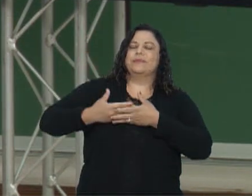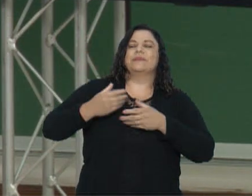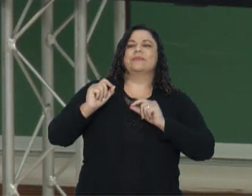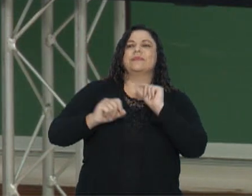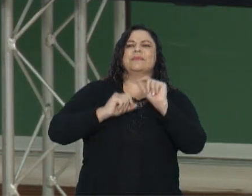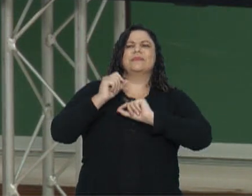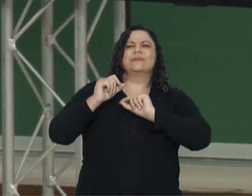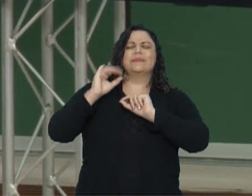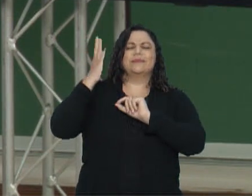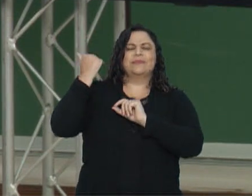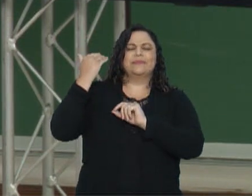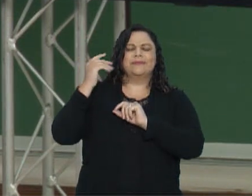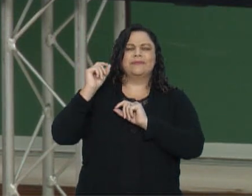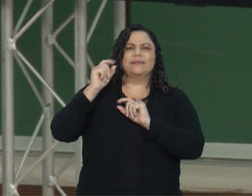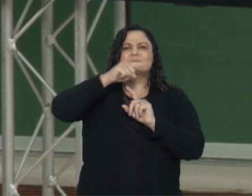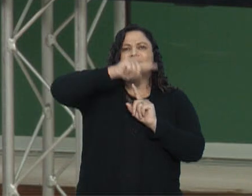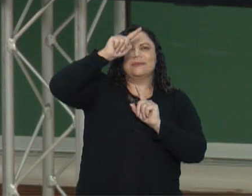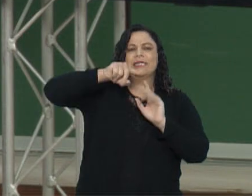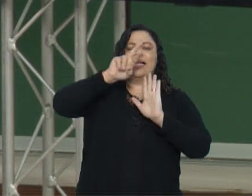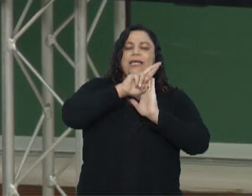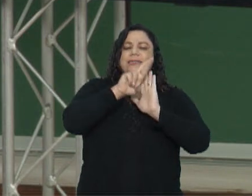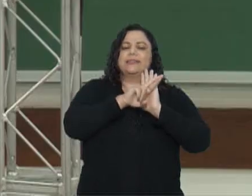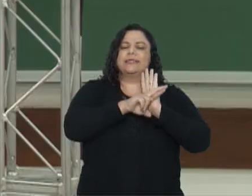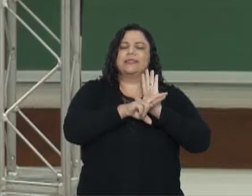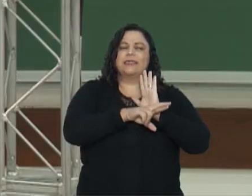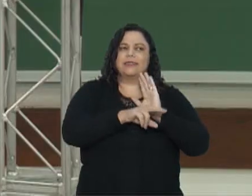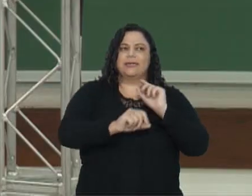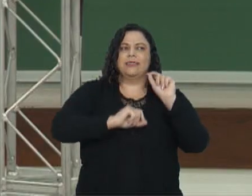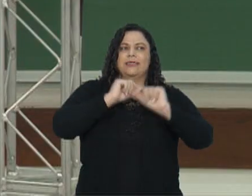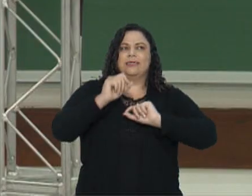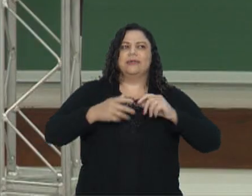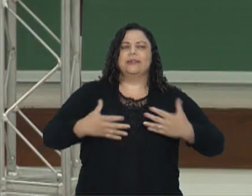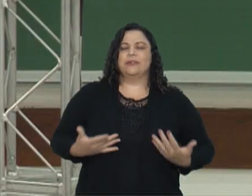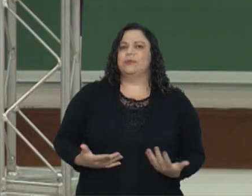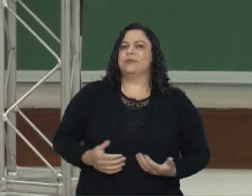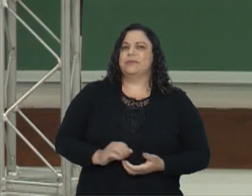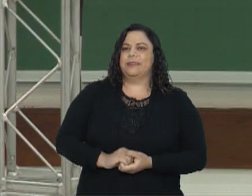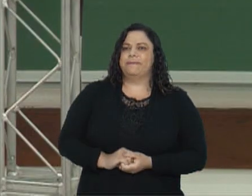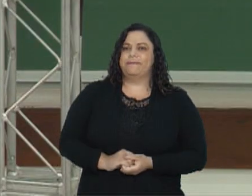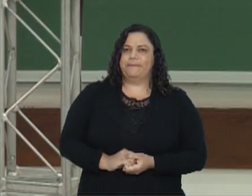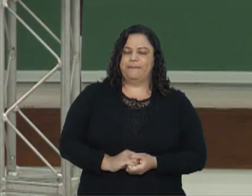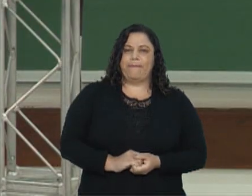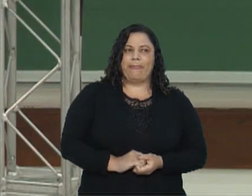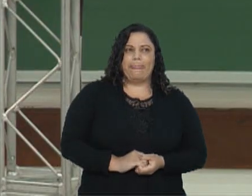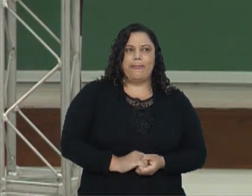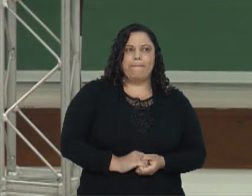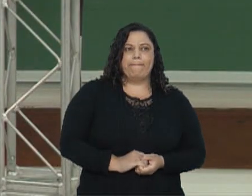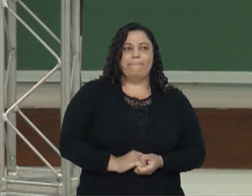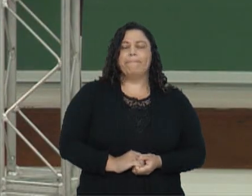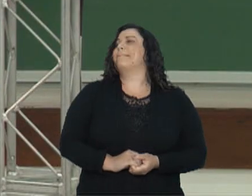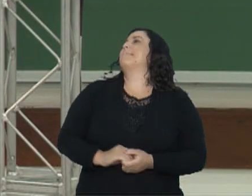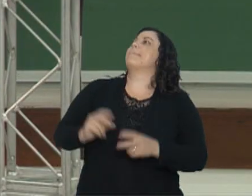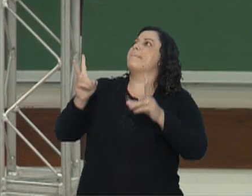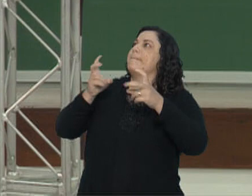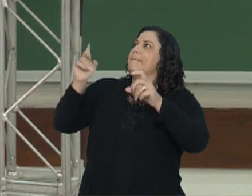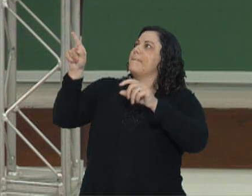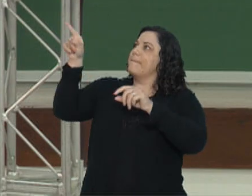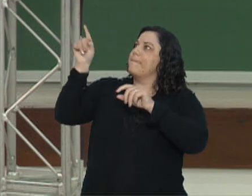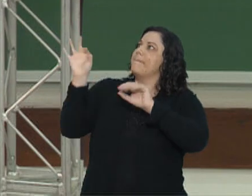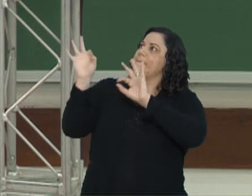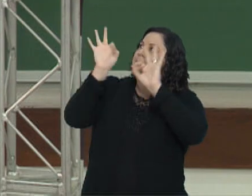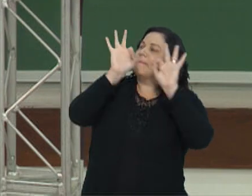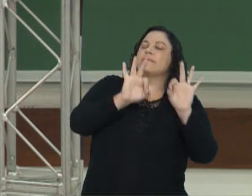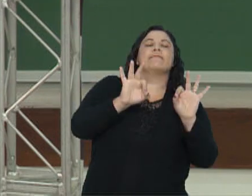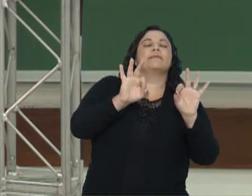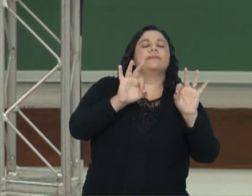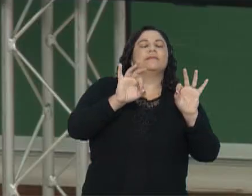parte de la regla de acentuación gráfica. ¿Vale? Pues bien, vamos a identificar en este fragmento de horóscopo, y